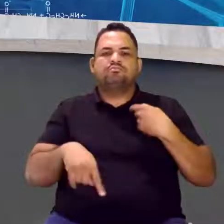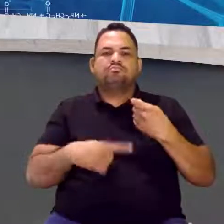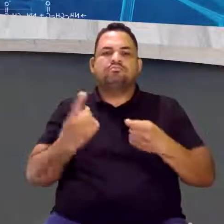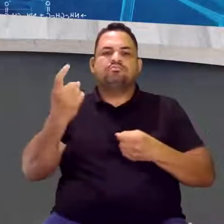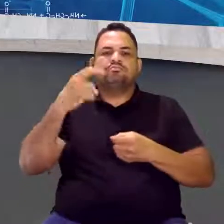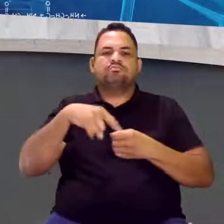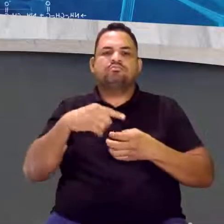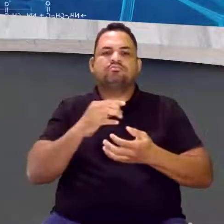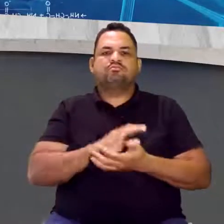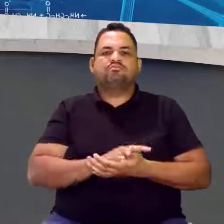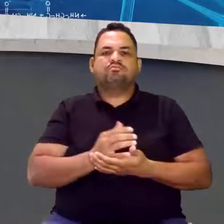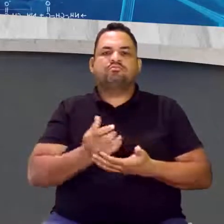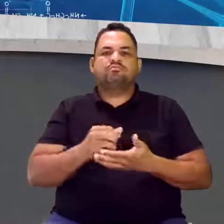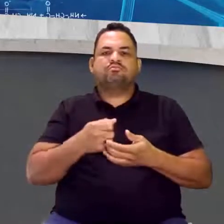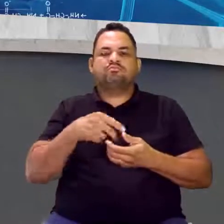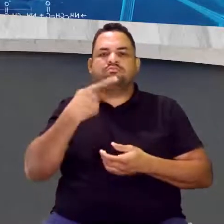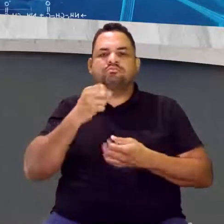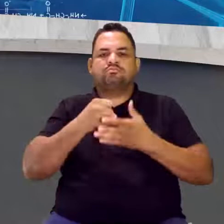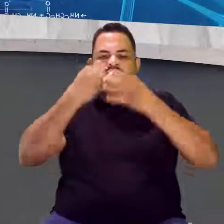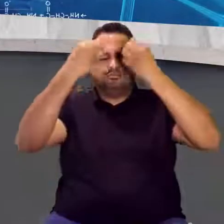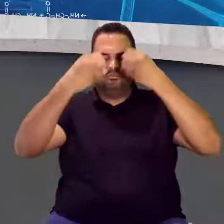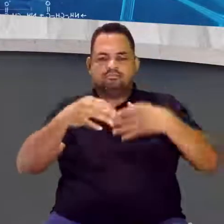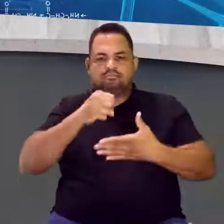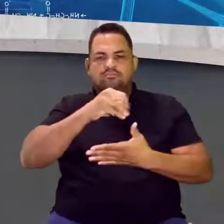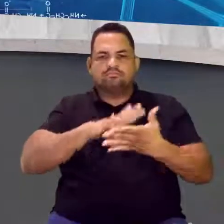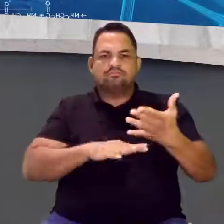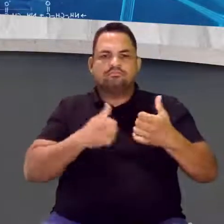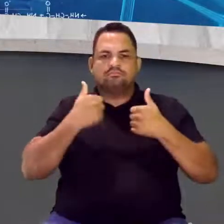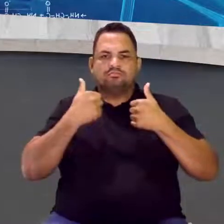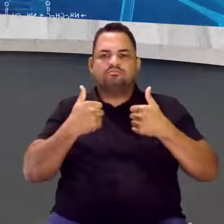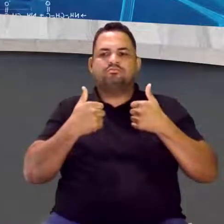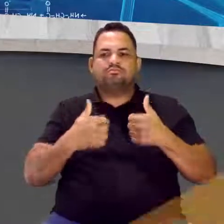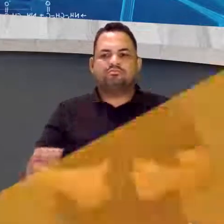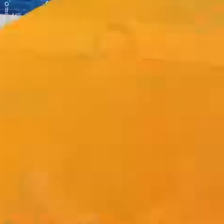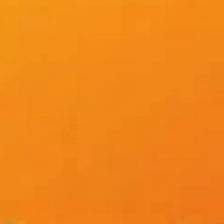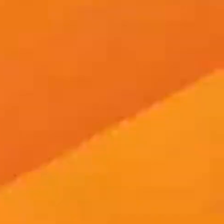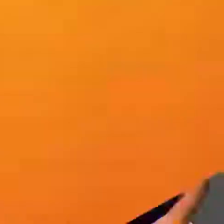já voltaremos para os comentários das questões. Tudo bem?